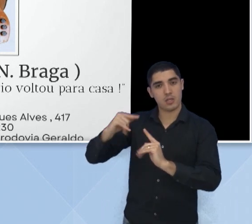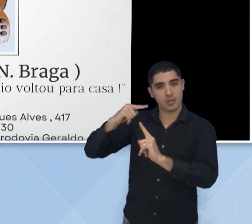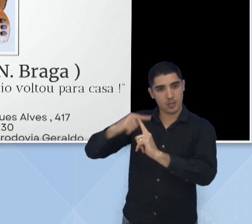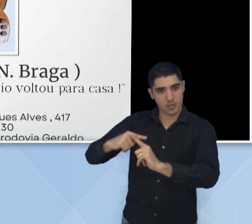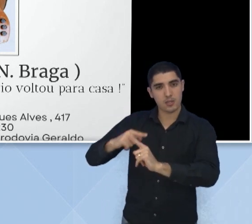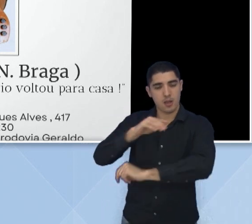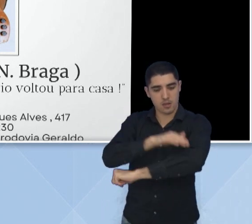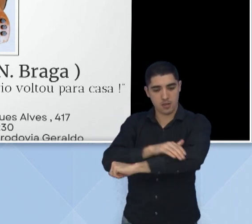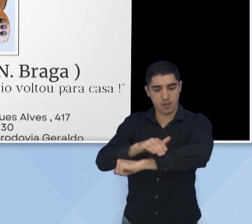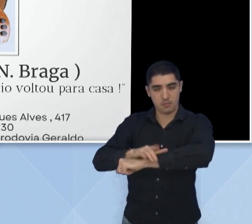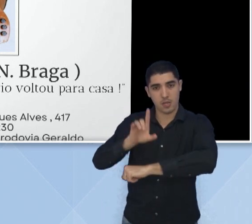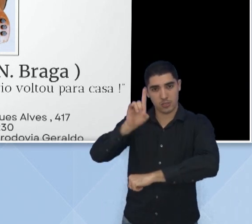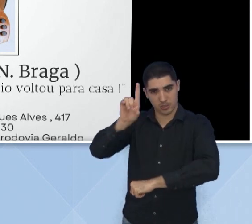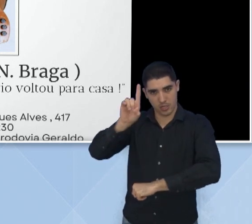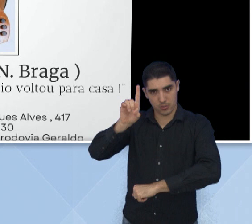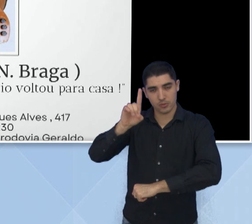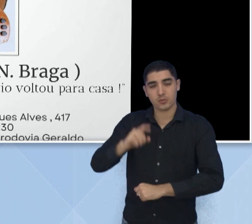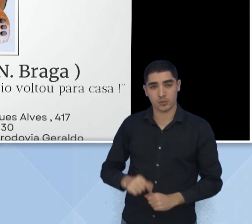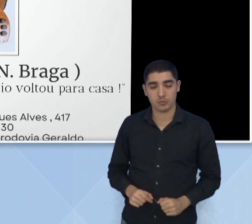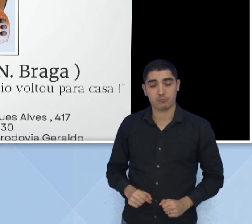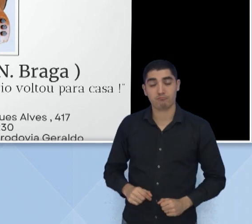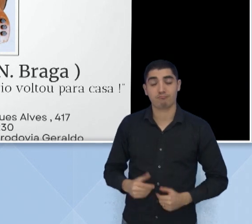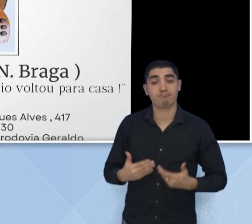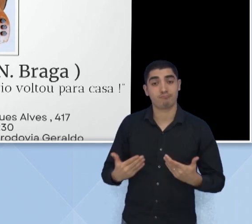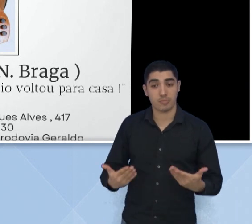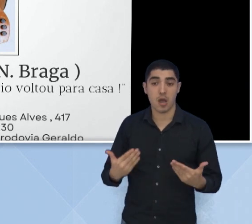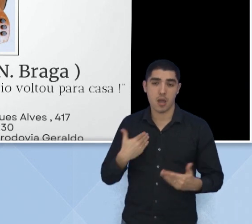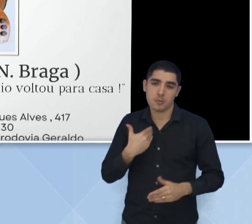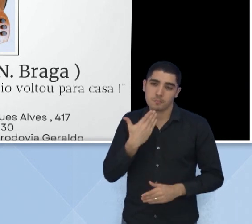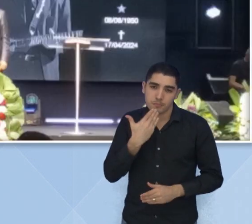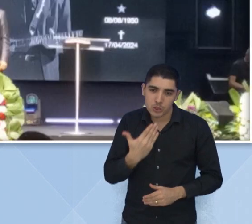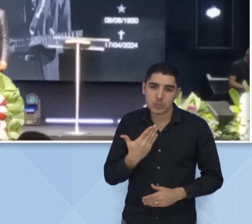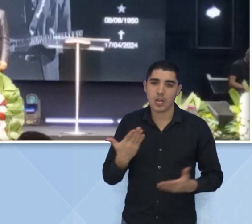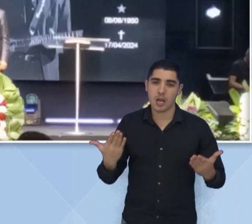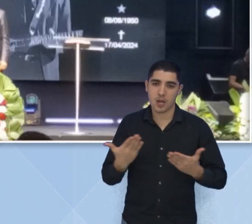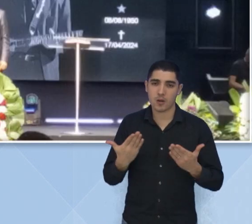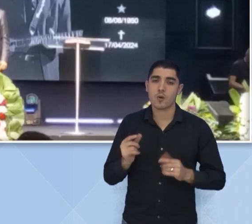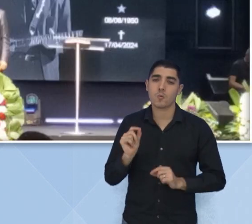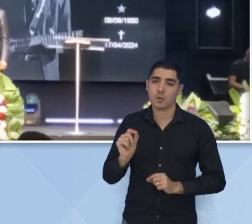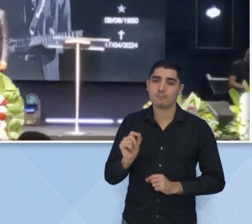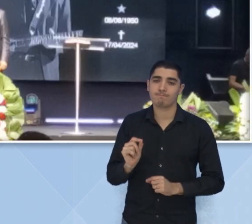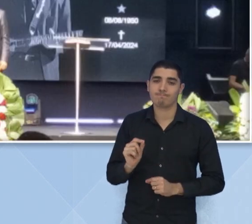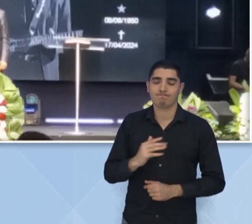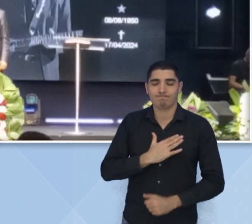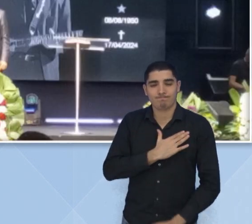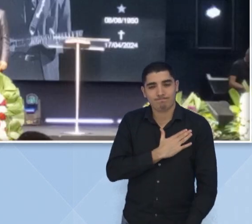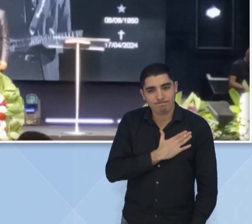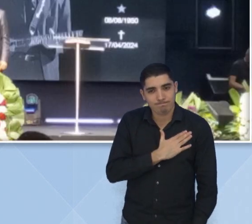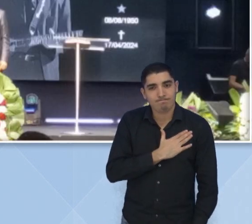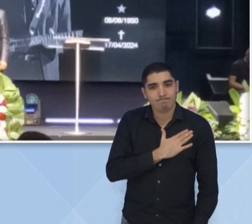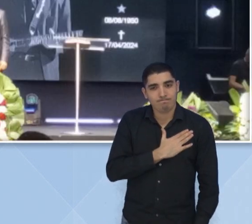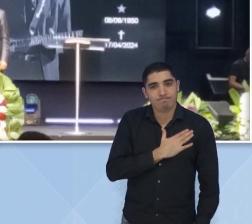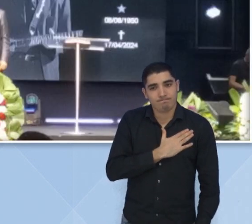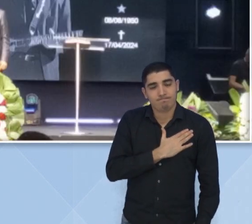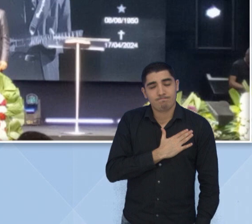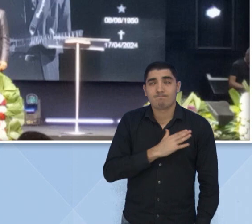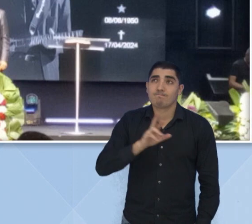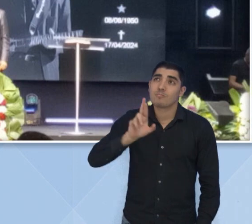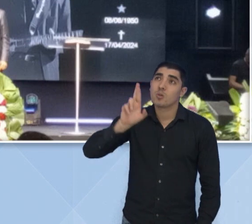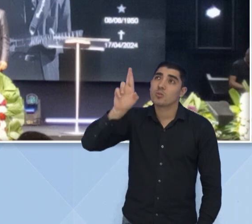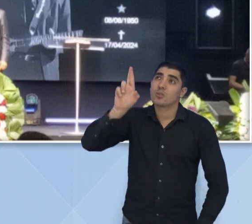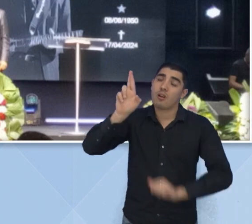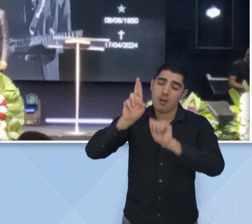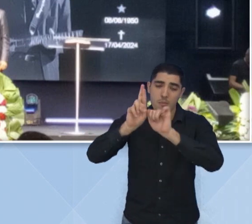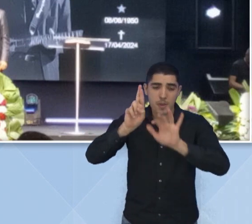Missão. O vereador também esteve lá. E eu quero aqui pedir o consolo do Senhor para toda a família que neste momento sofre